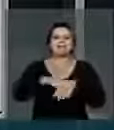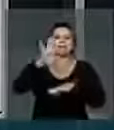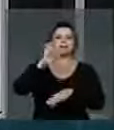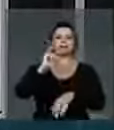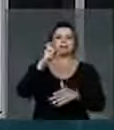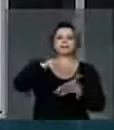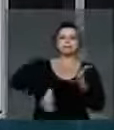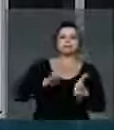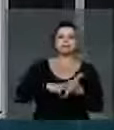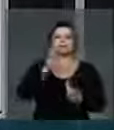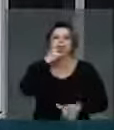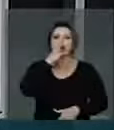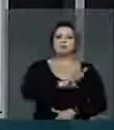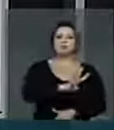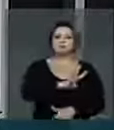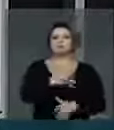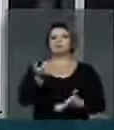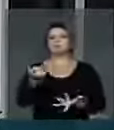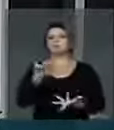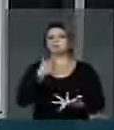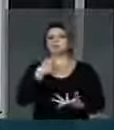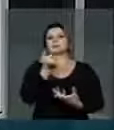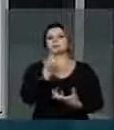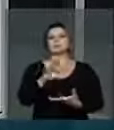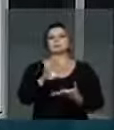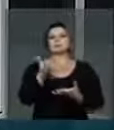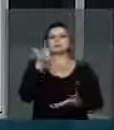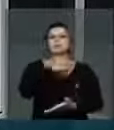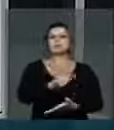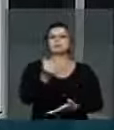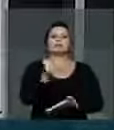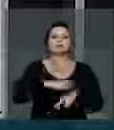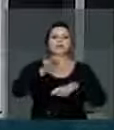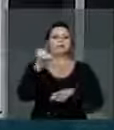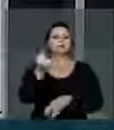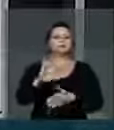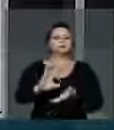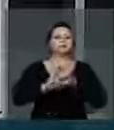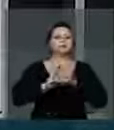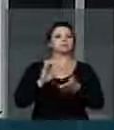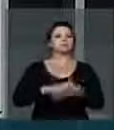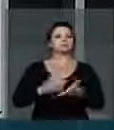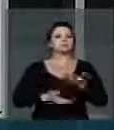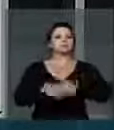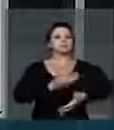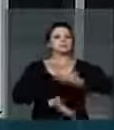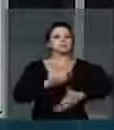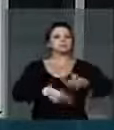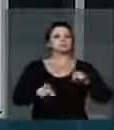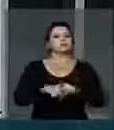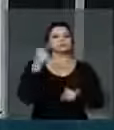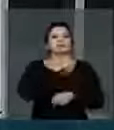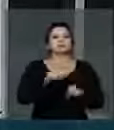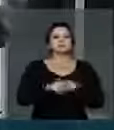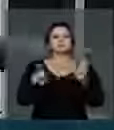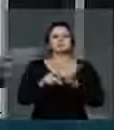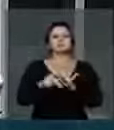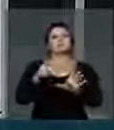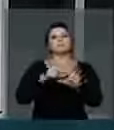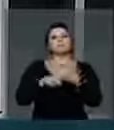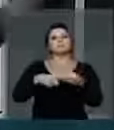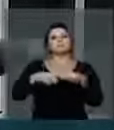de renúncia fiscal, através de benefícios fiscais, levar atividades econômicas para as suas fronteiras, para